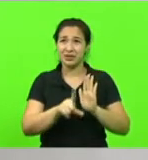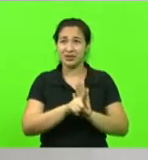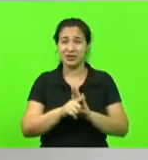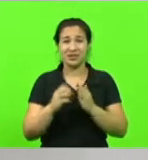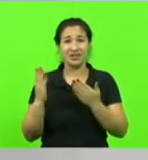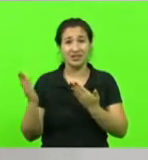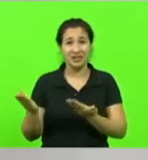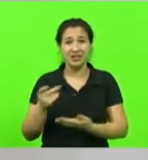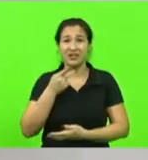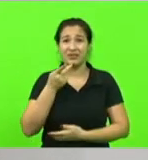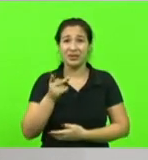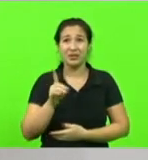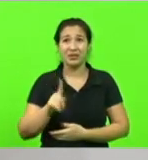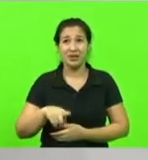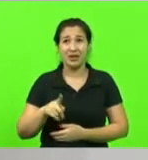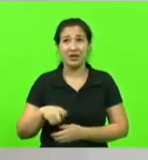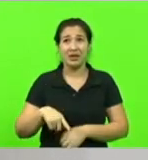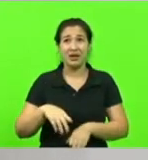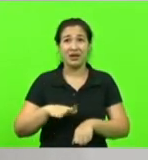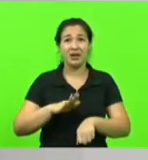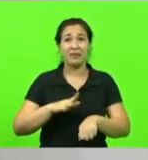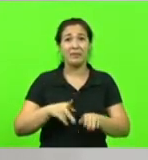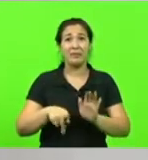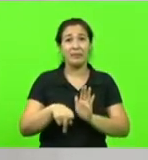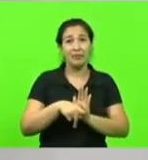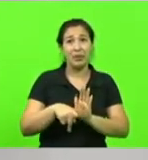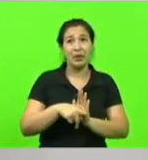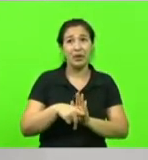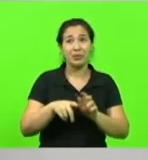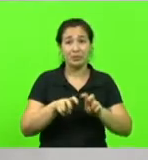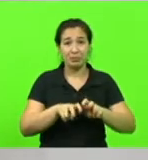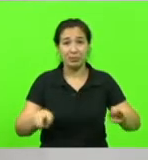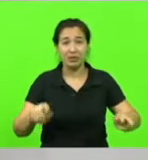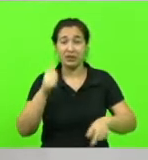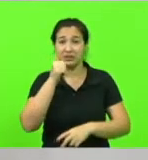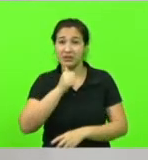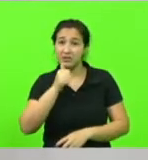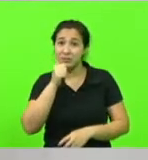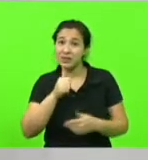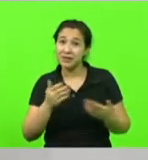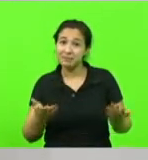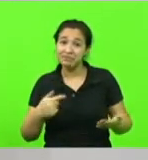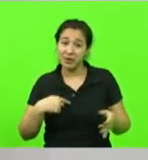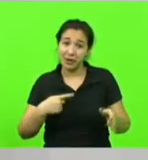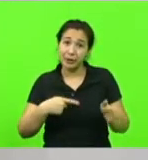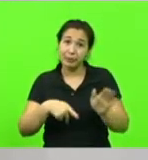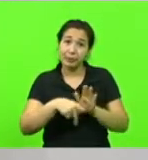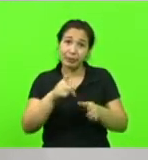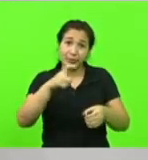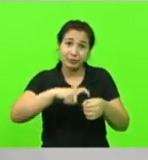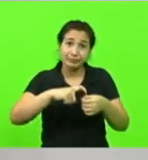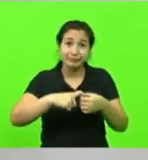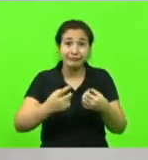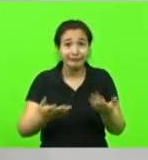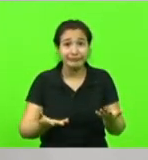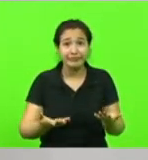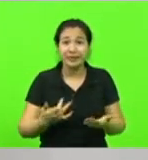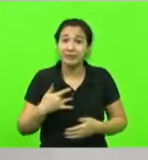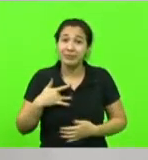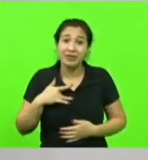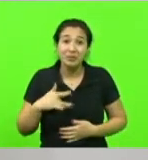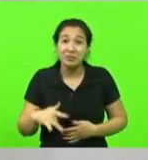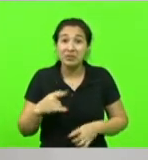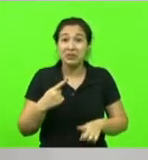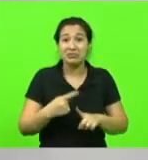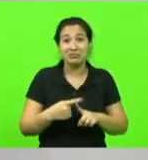referiu é da autoria da bancada feminina, da qual eu faço parte. E eu só preciso dizer que eu lamento